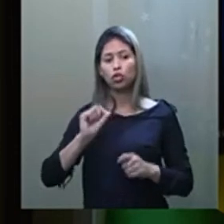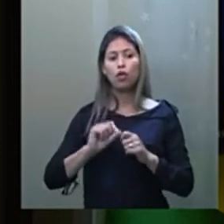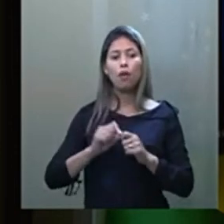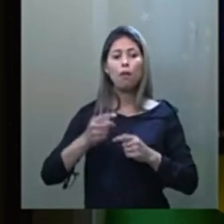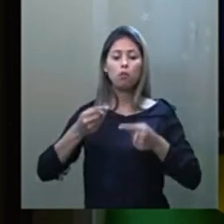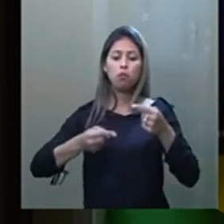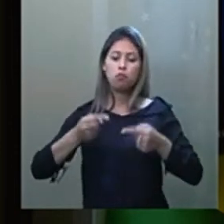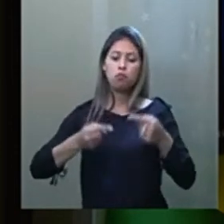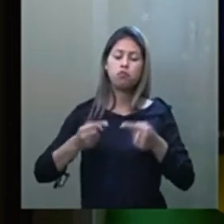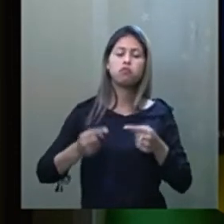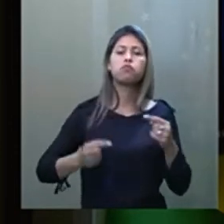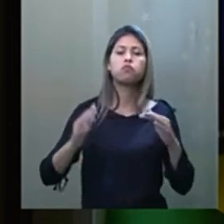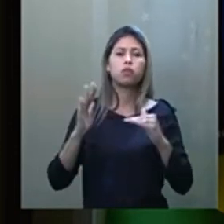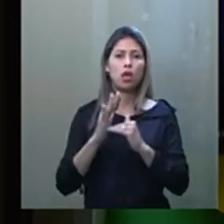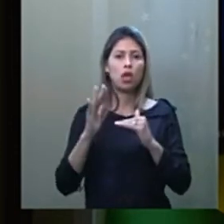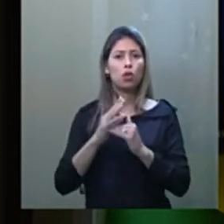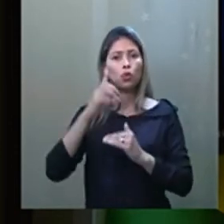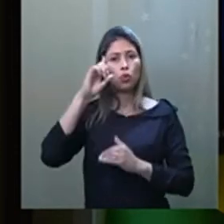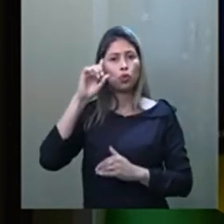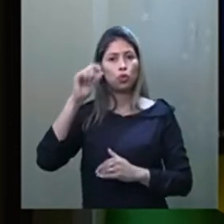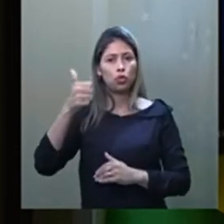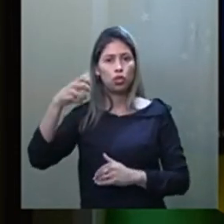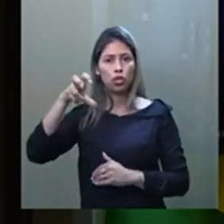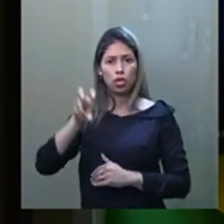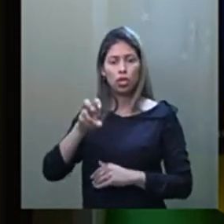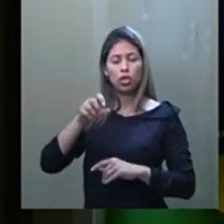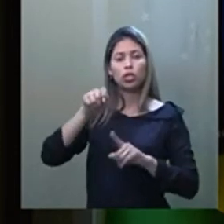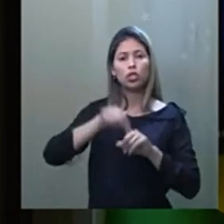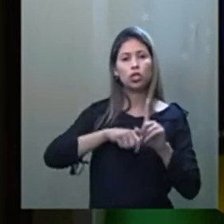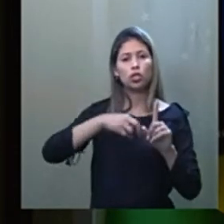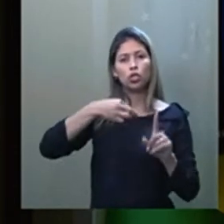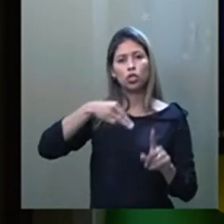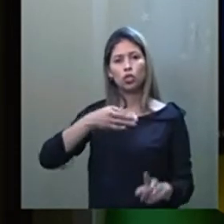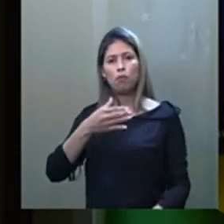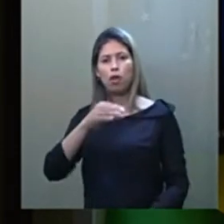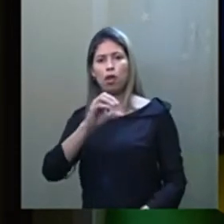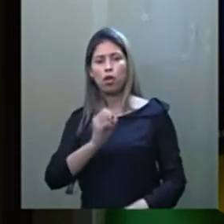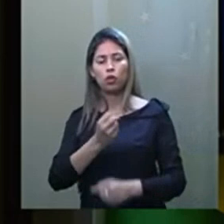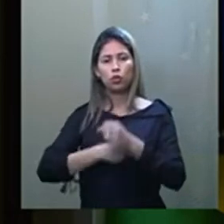casa, no dia 15 de março do ano passado,